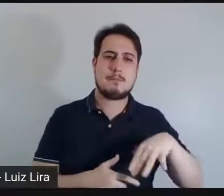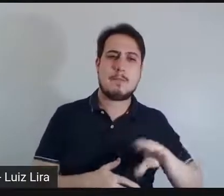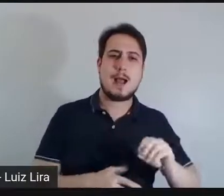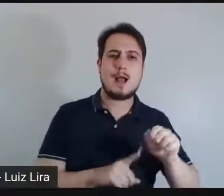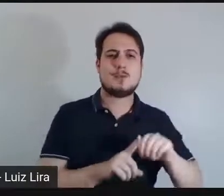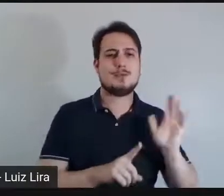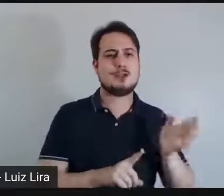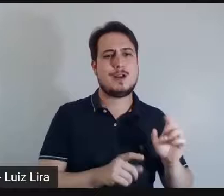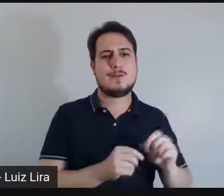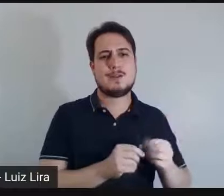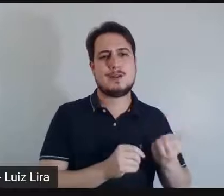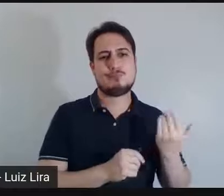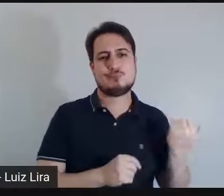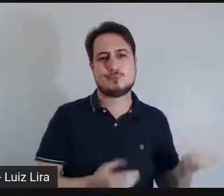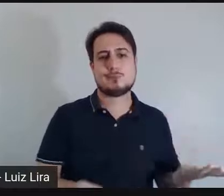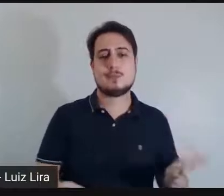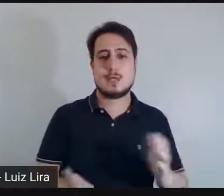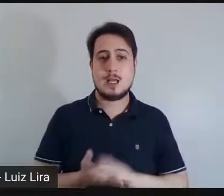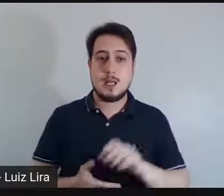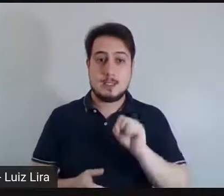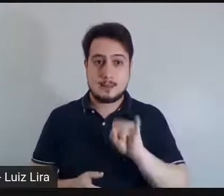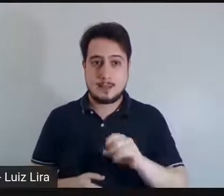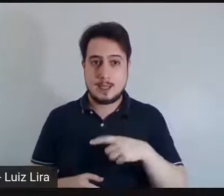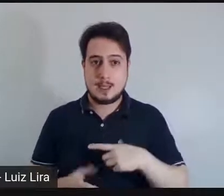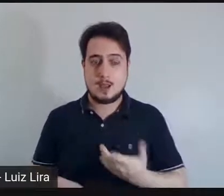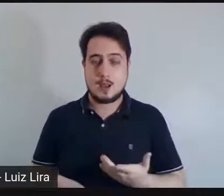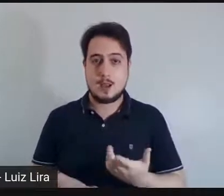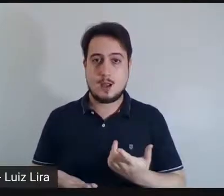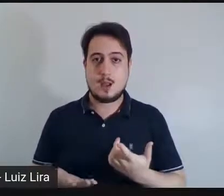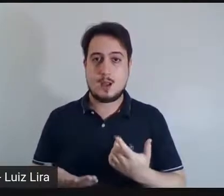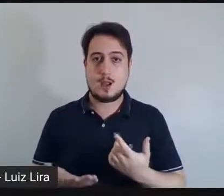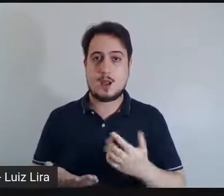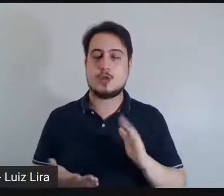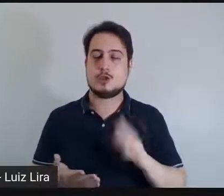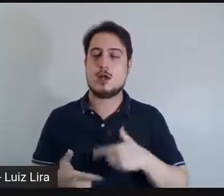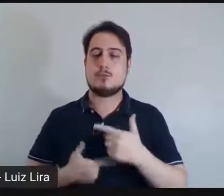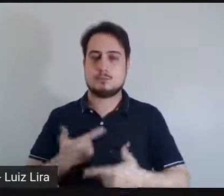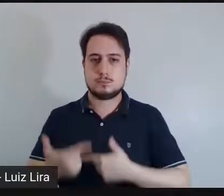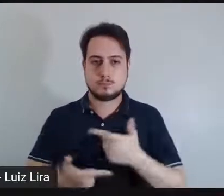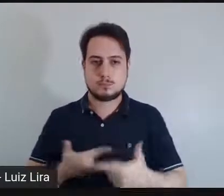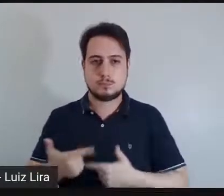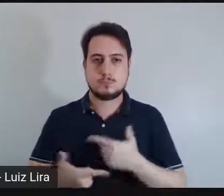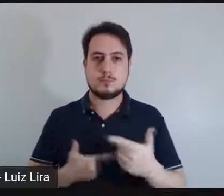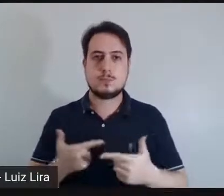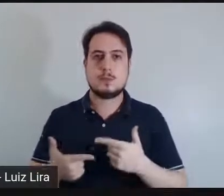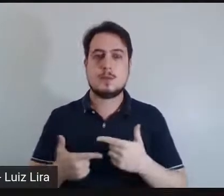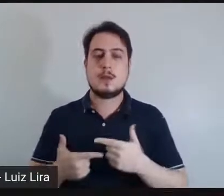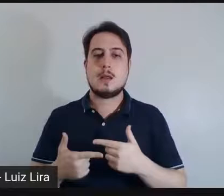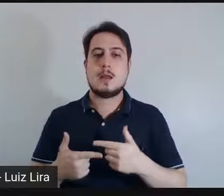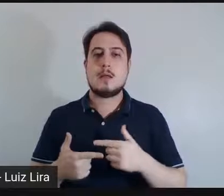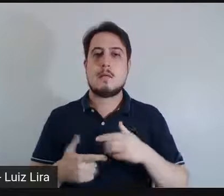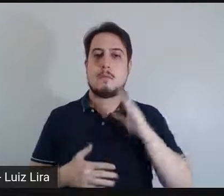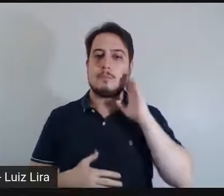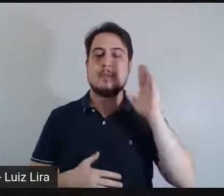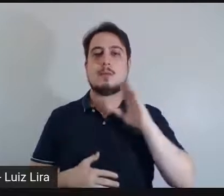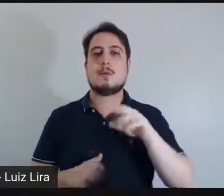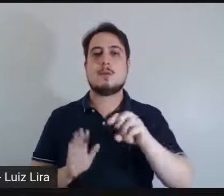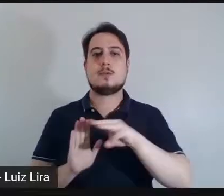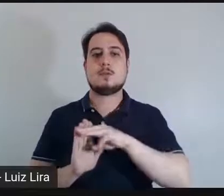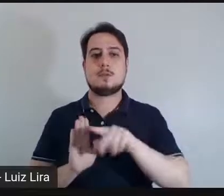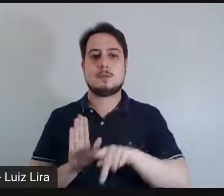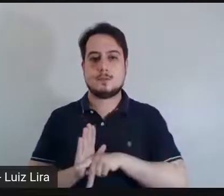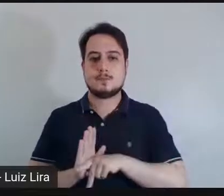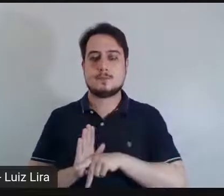E até falo mais, se por acaso eu vim tomando as ações de acordo somente com a medida provisória 927, que ela também